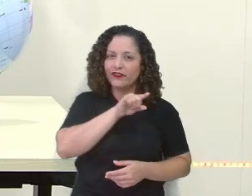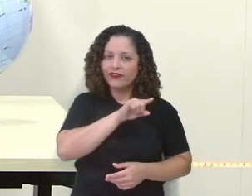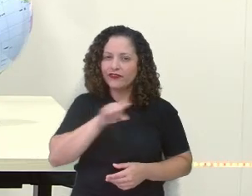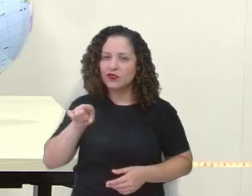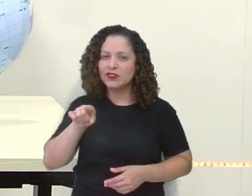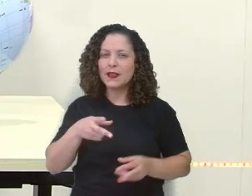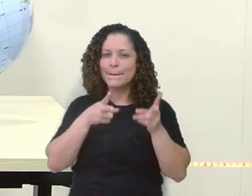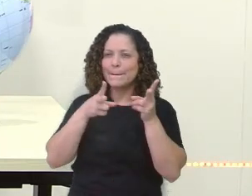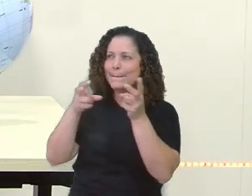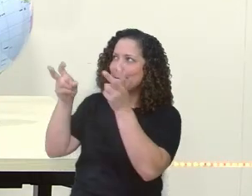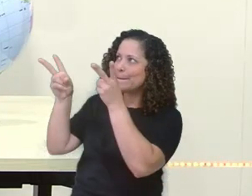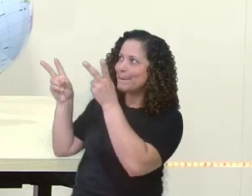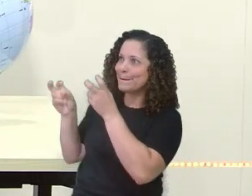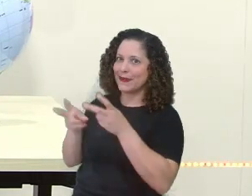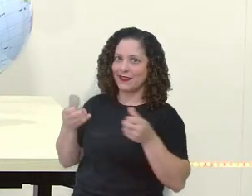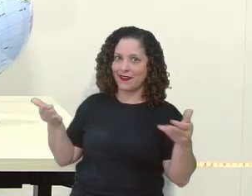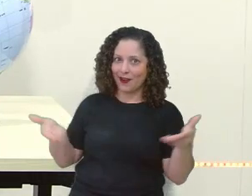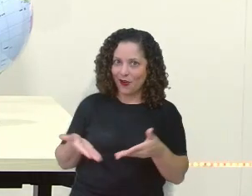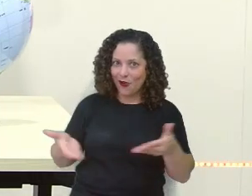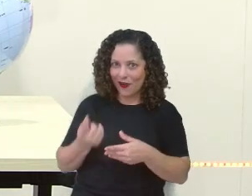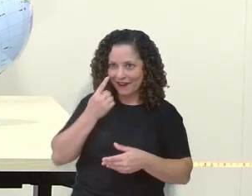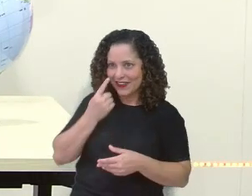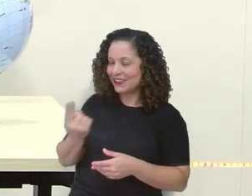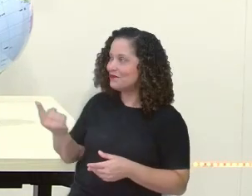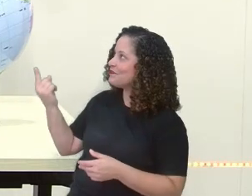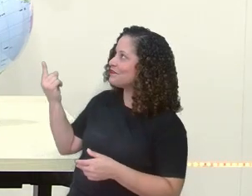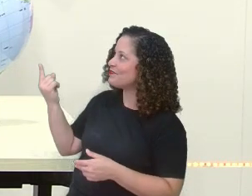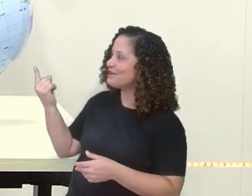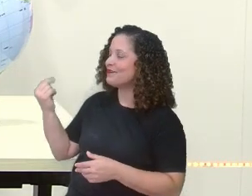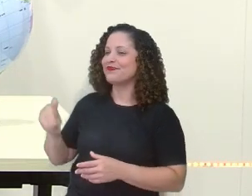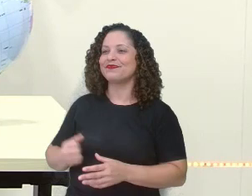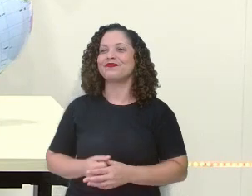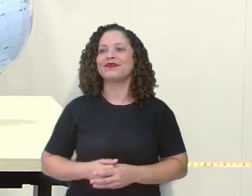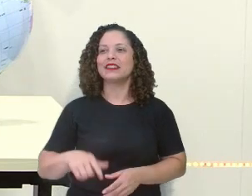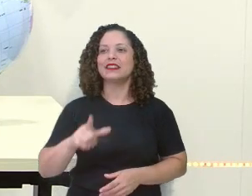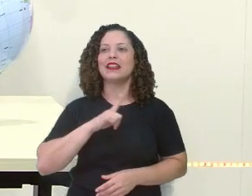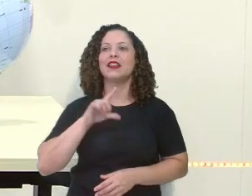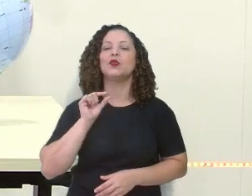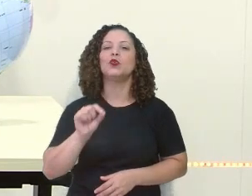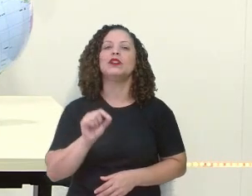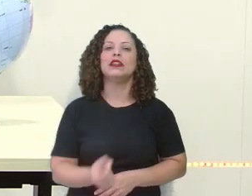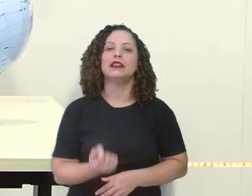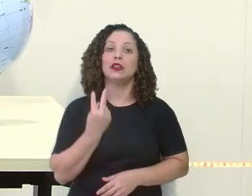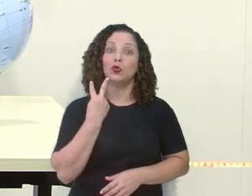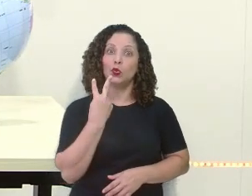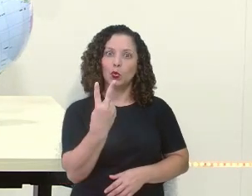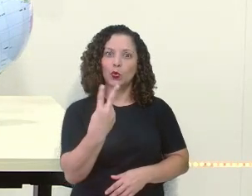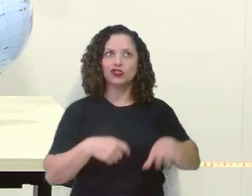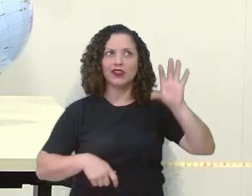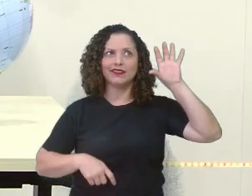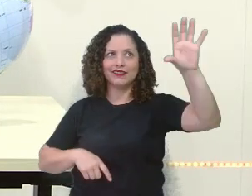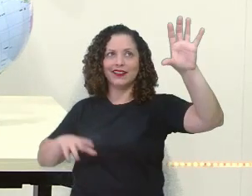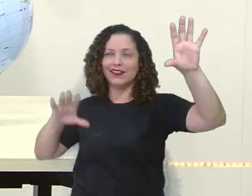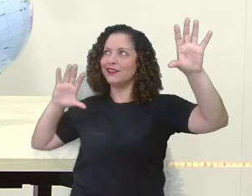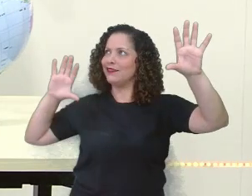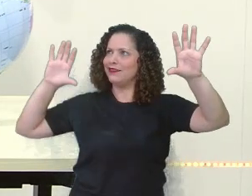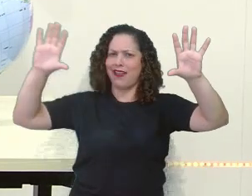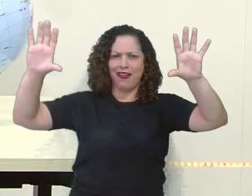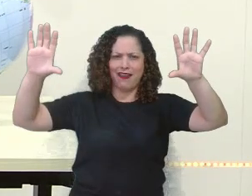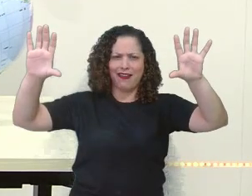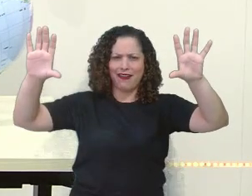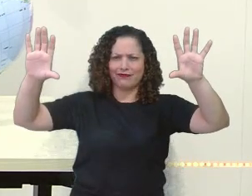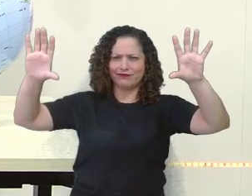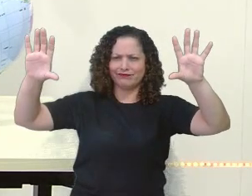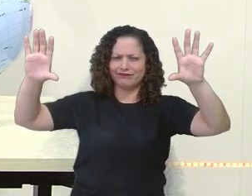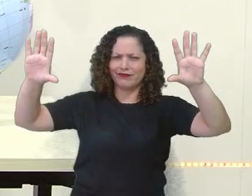identificar nas imagens que eu vou mostrar agora? Olha só, eu tenho aí duas imagens. Qual dessas